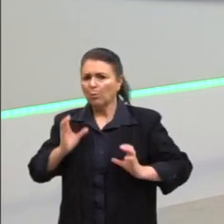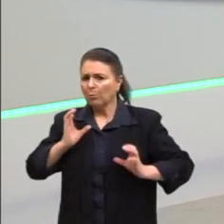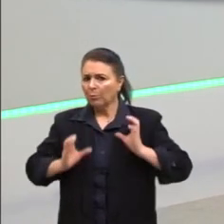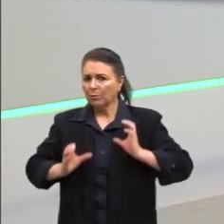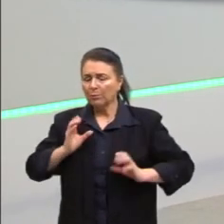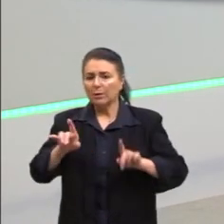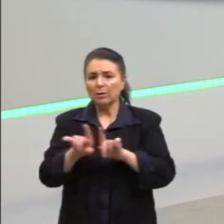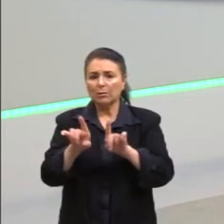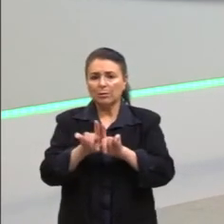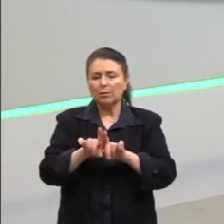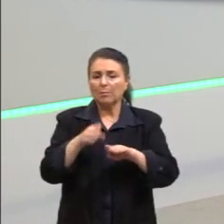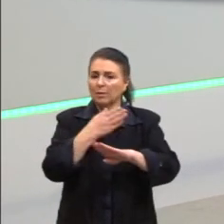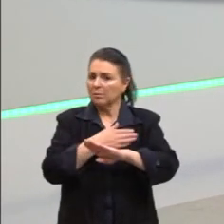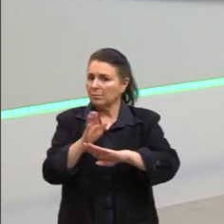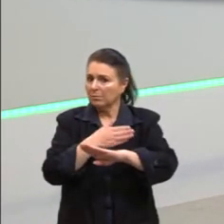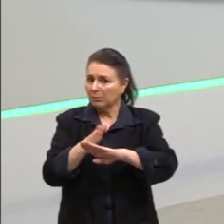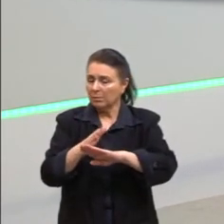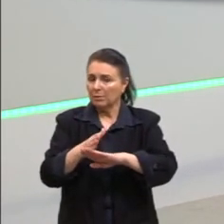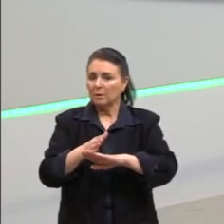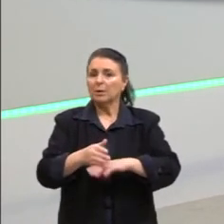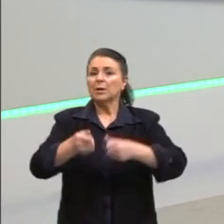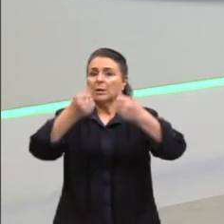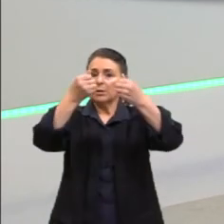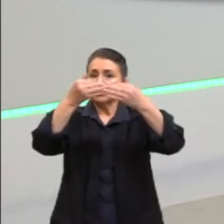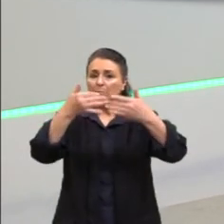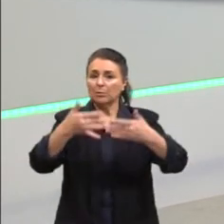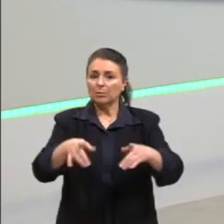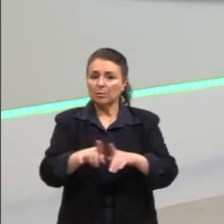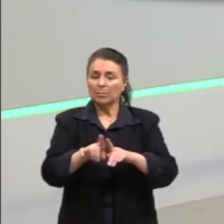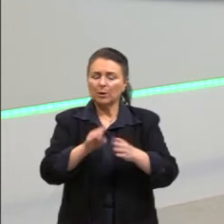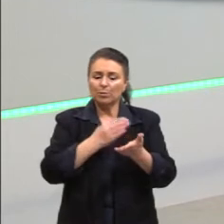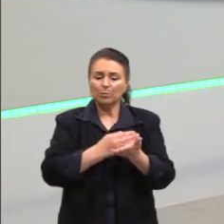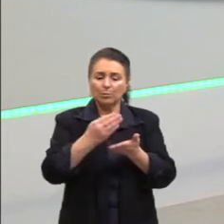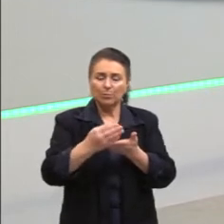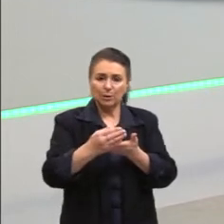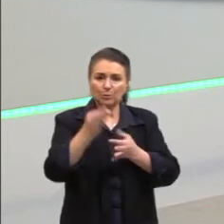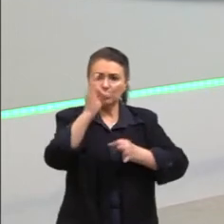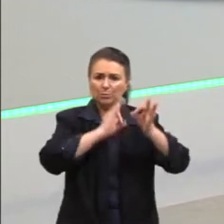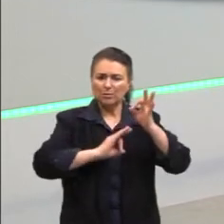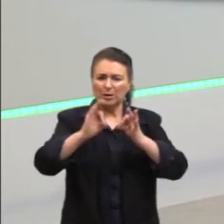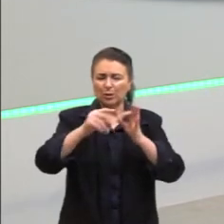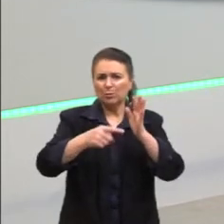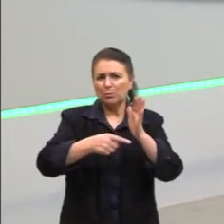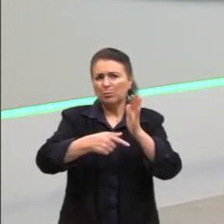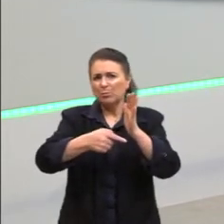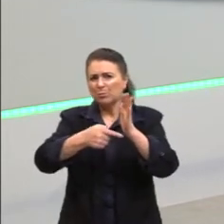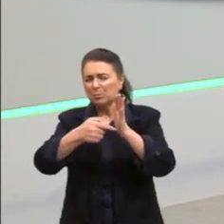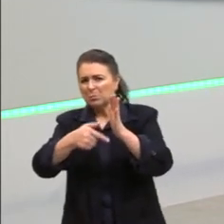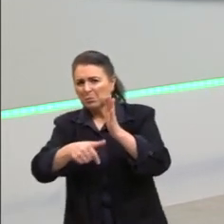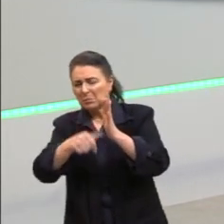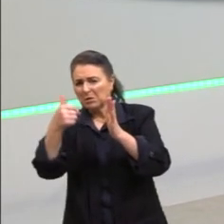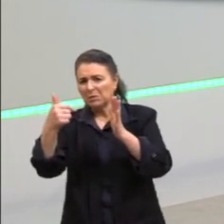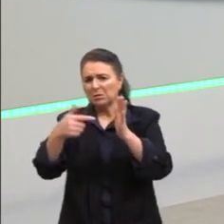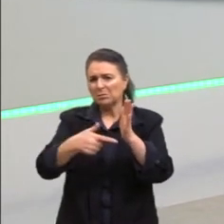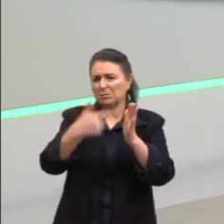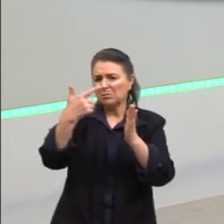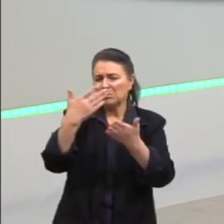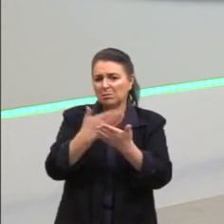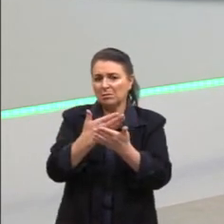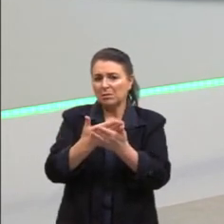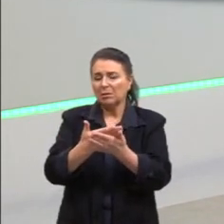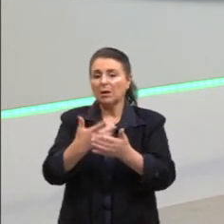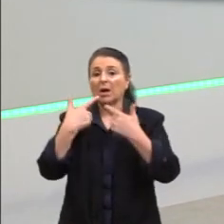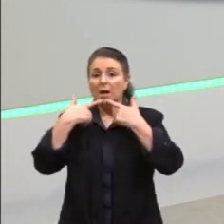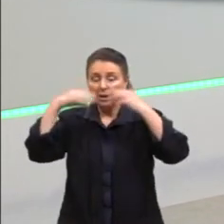tá? E a gente falou lá também no iniciozinho do projeto, na primeira ou segunda aula, sobre a ideia de linguagem verbal